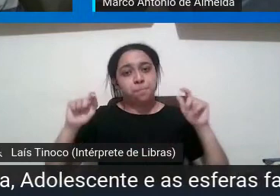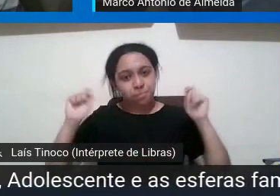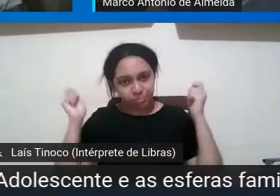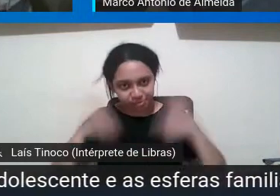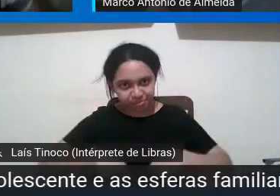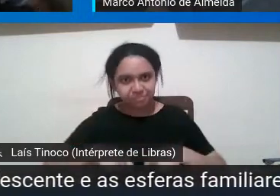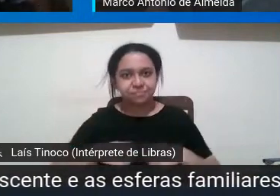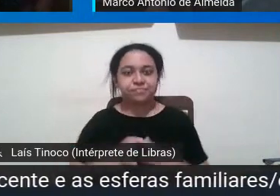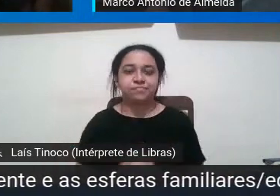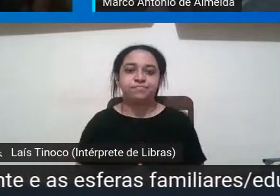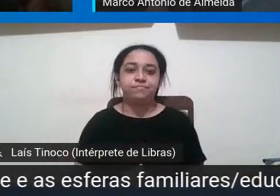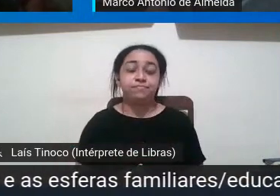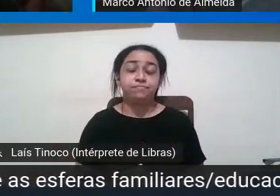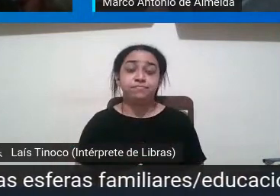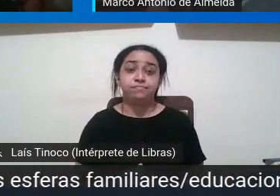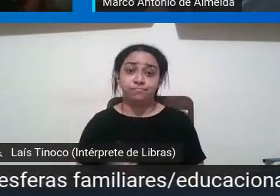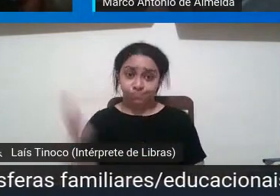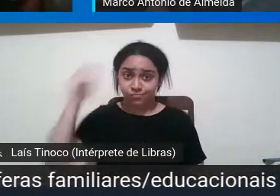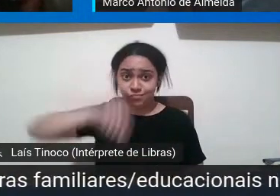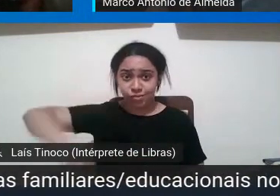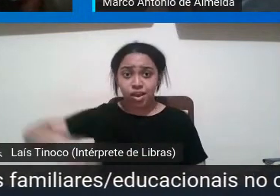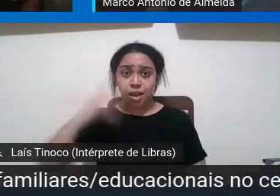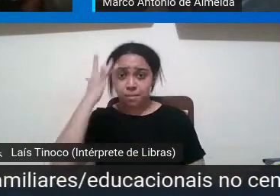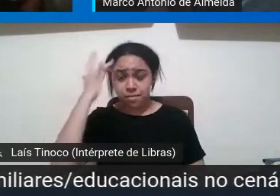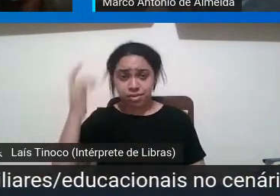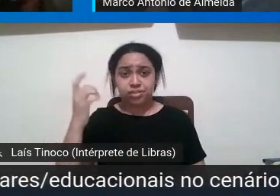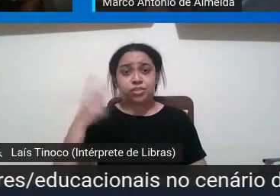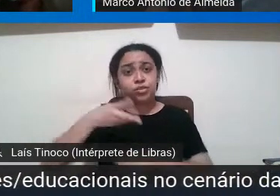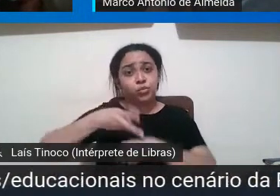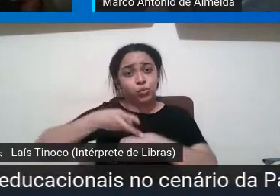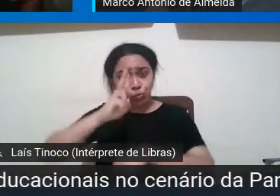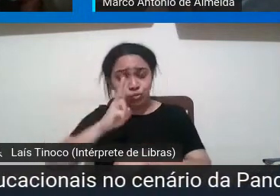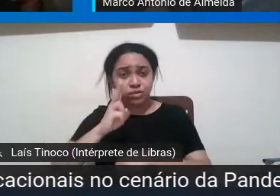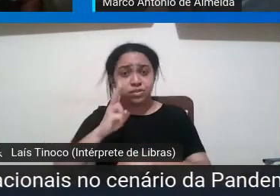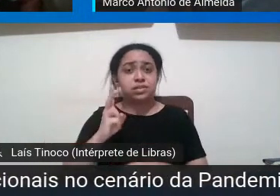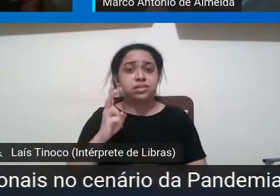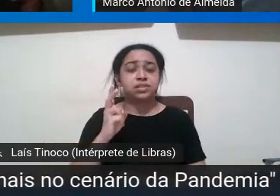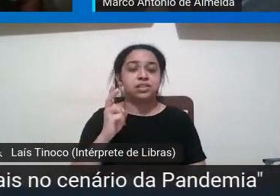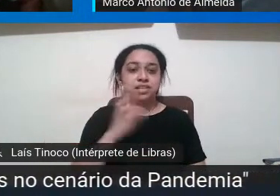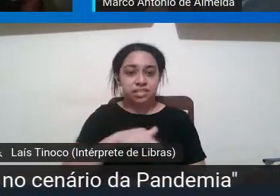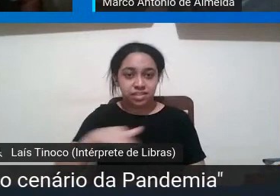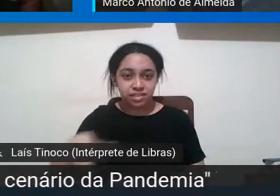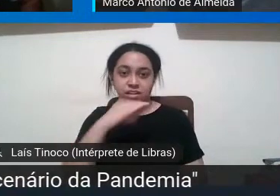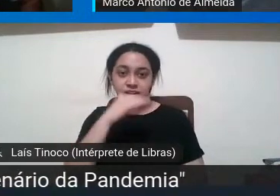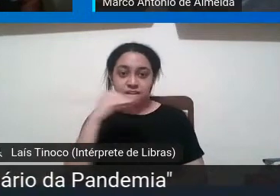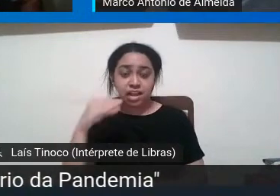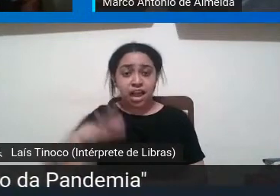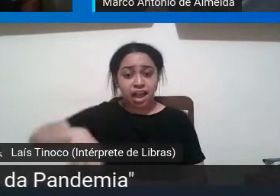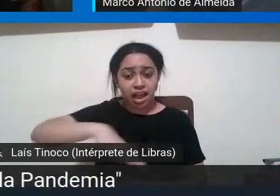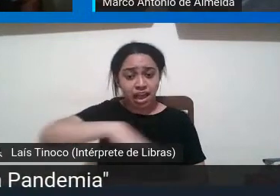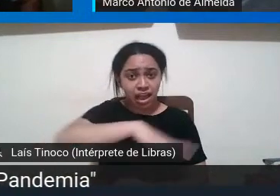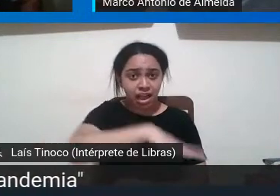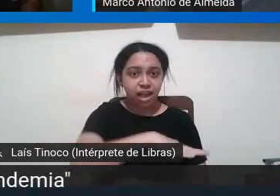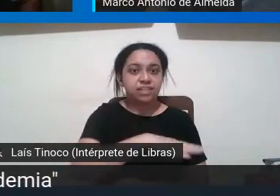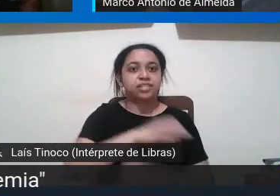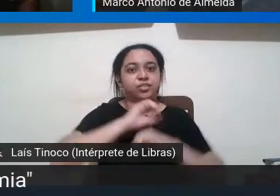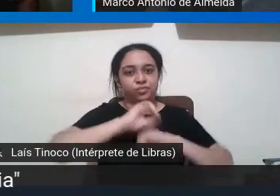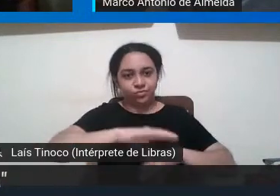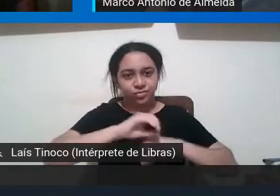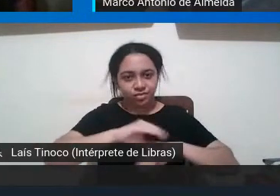nós temos as 14 horas criança adolescente e as esferas familiares educacionais educacionais